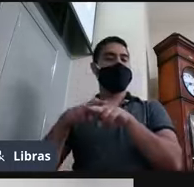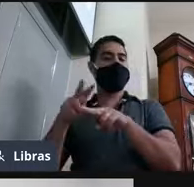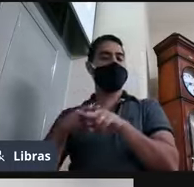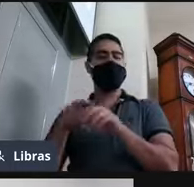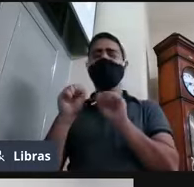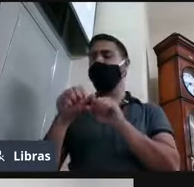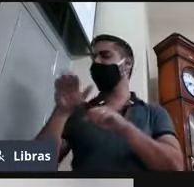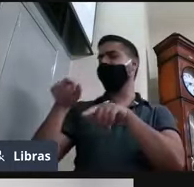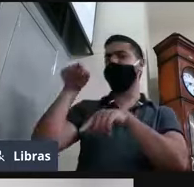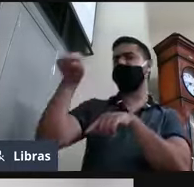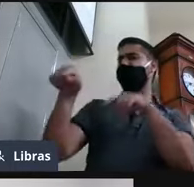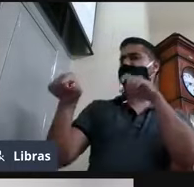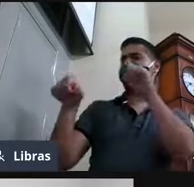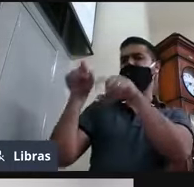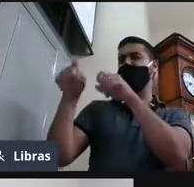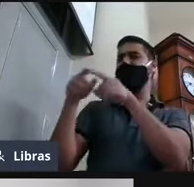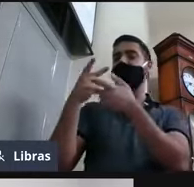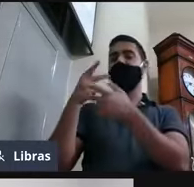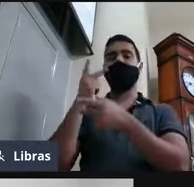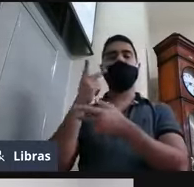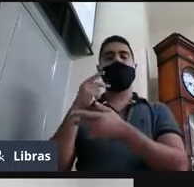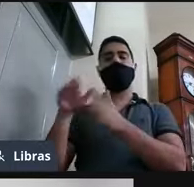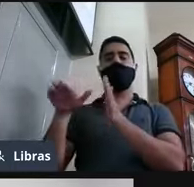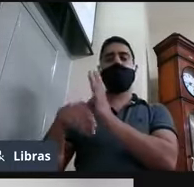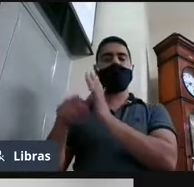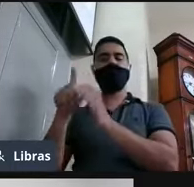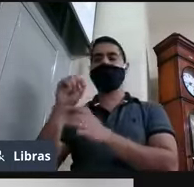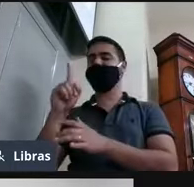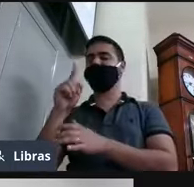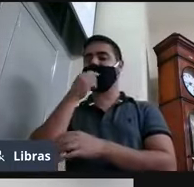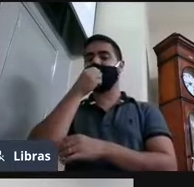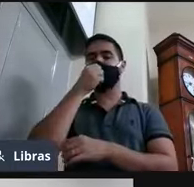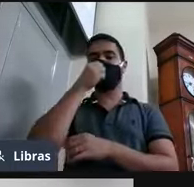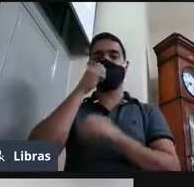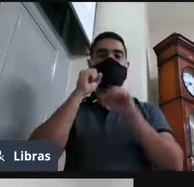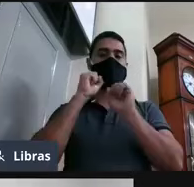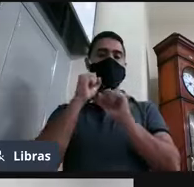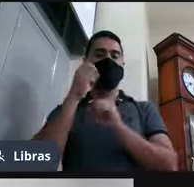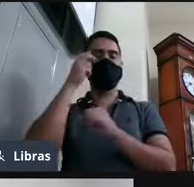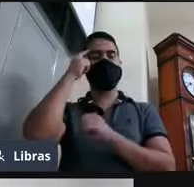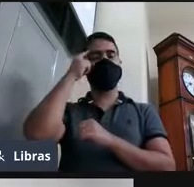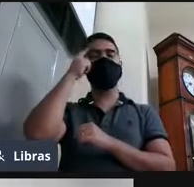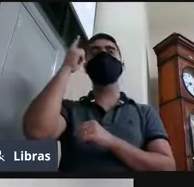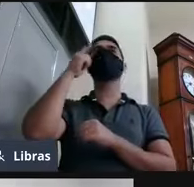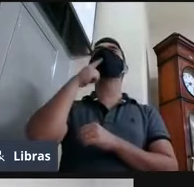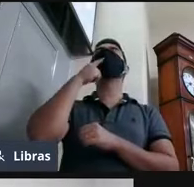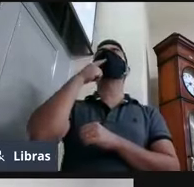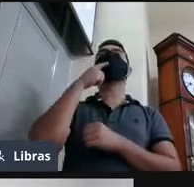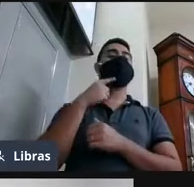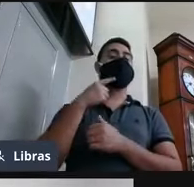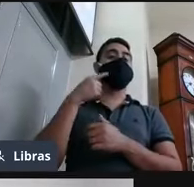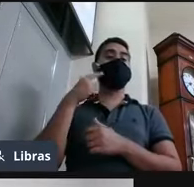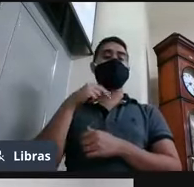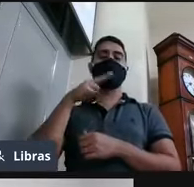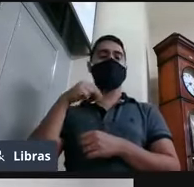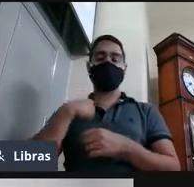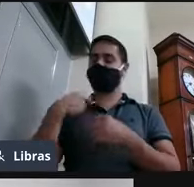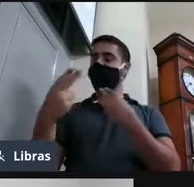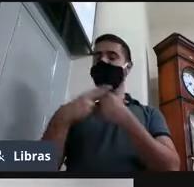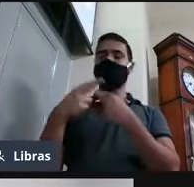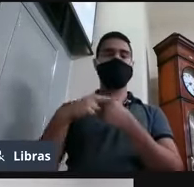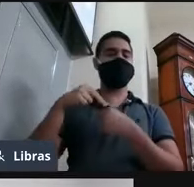chamar de tudo, mas de desonesto vocês não podem me chamar isso. Eu posso acordar de cabeça erguida, que eu nunca fui preso na